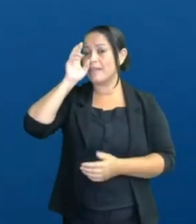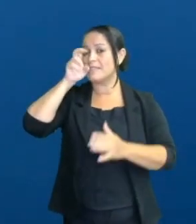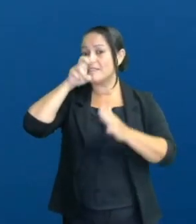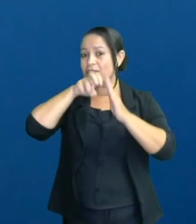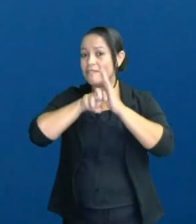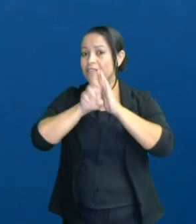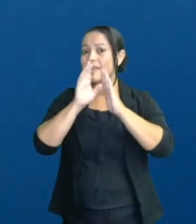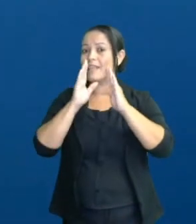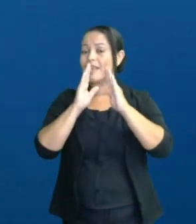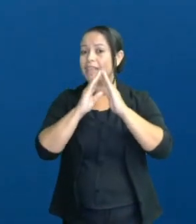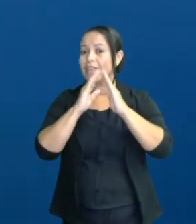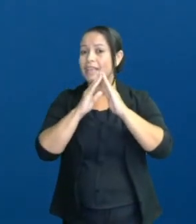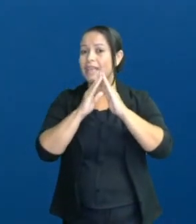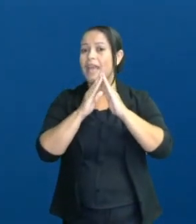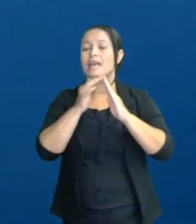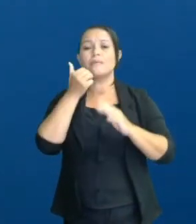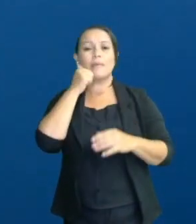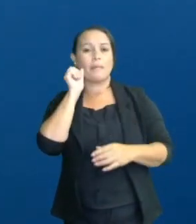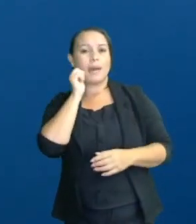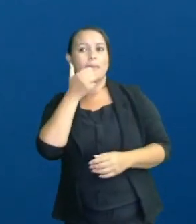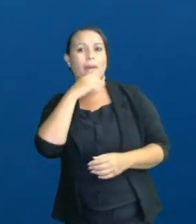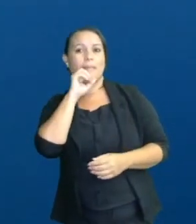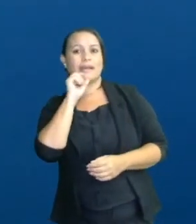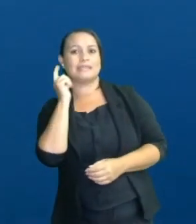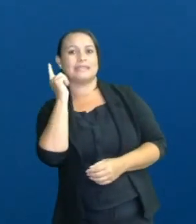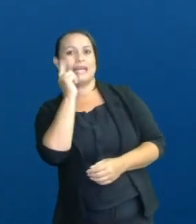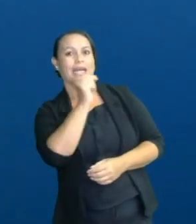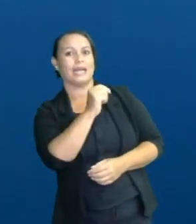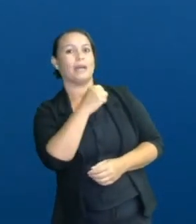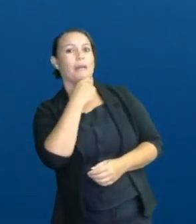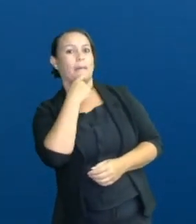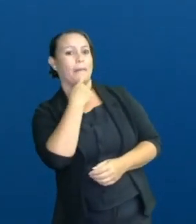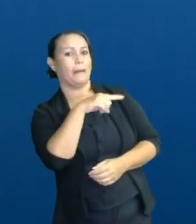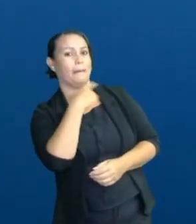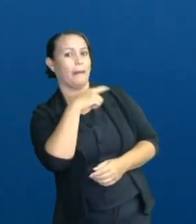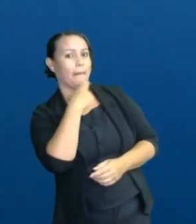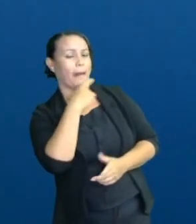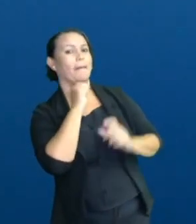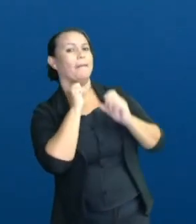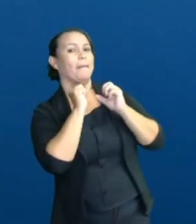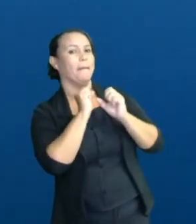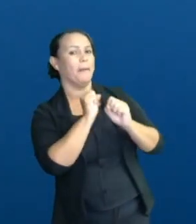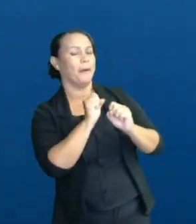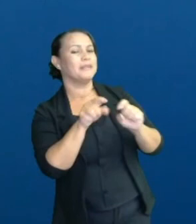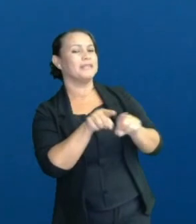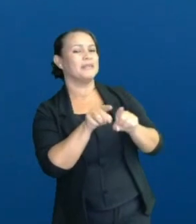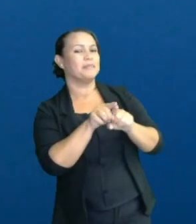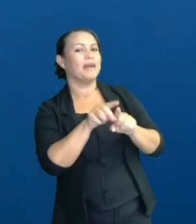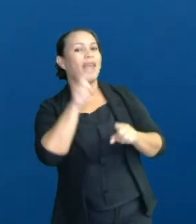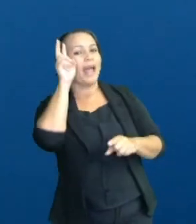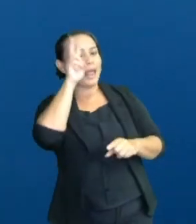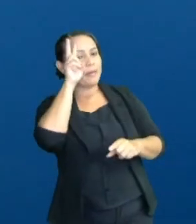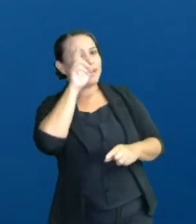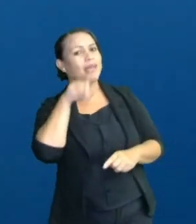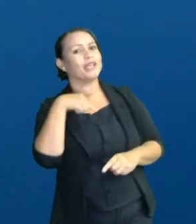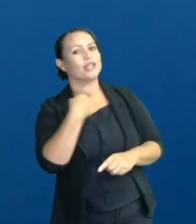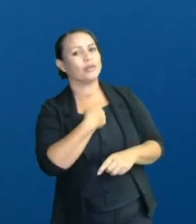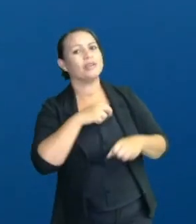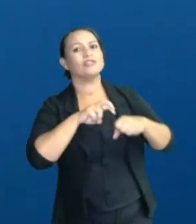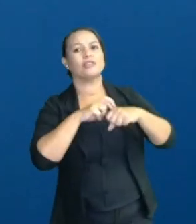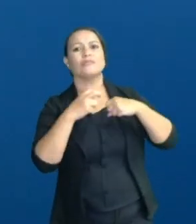em casa. Se vê a mamãe e o papai saindo, ó, dá aquele puxão de orelha e lembra que a gente ainda está